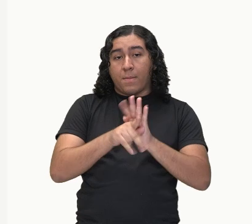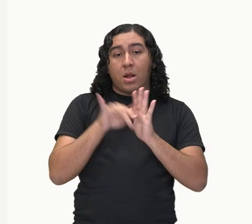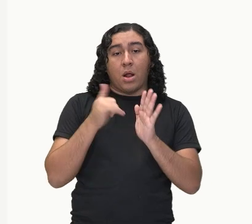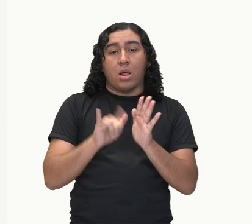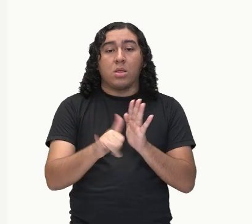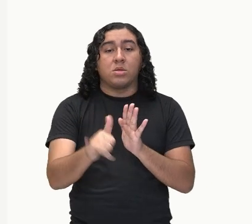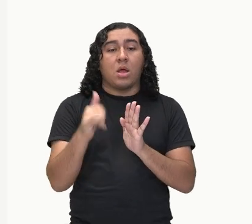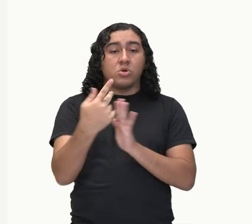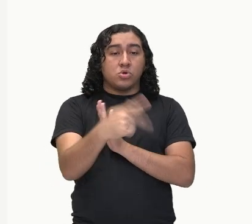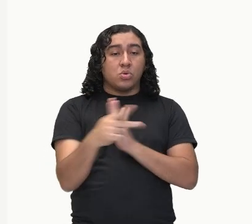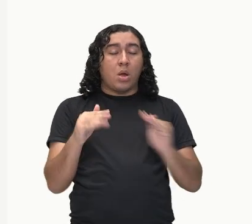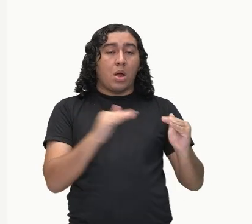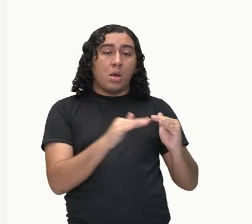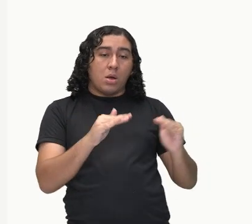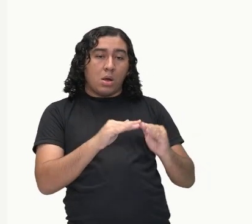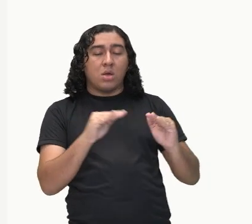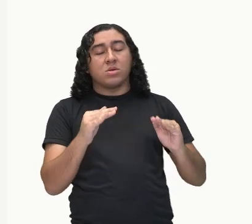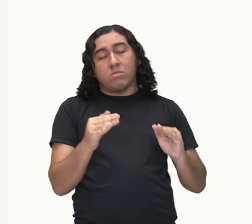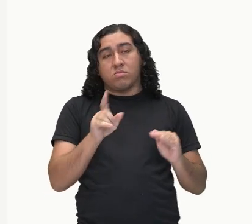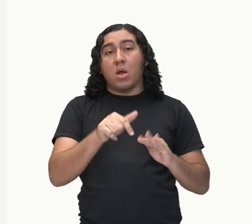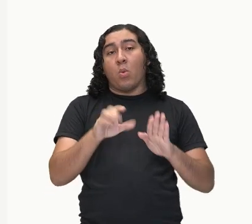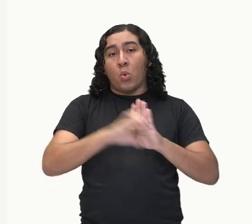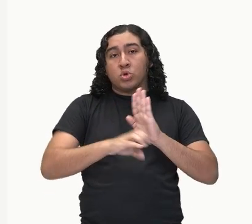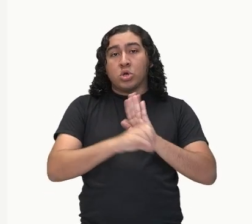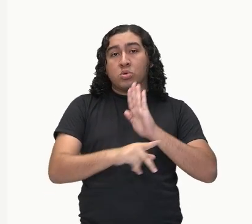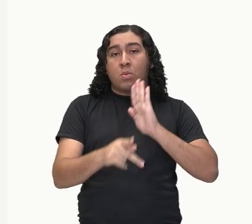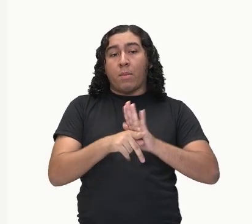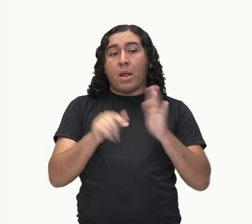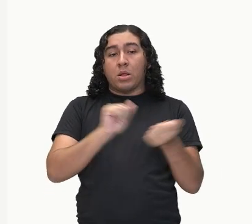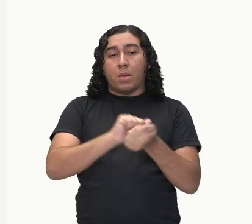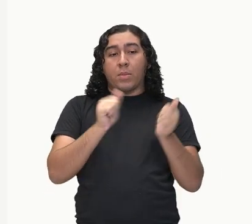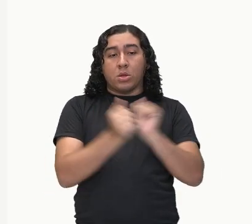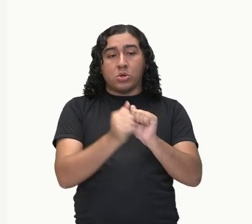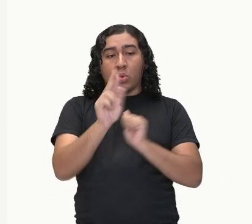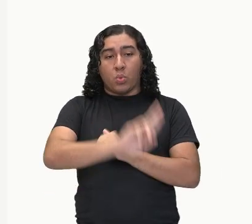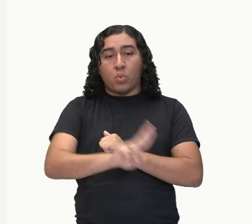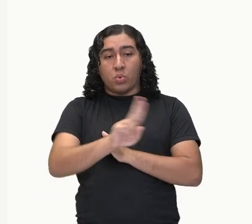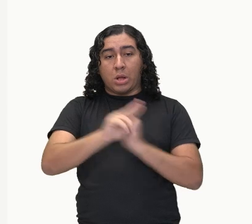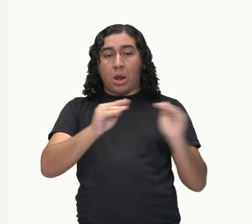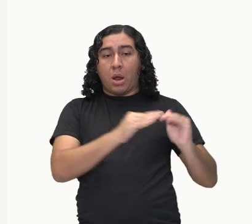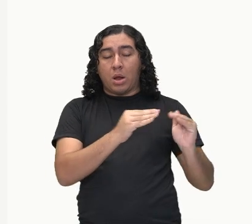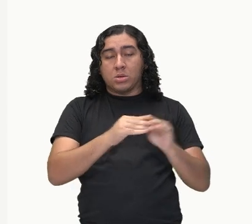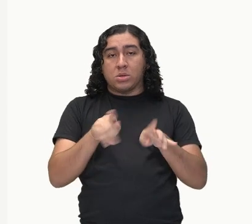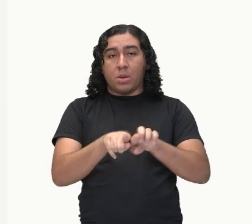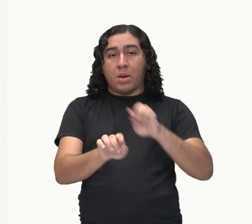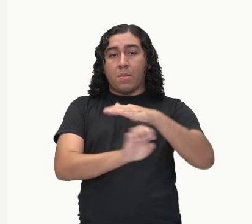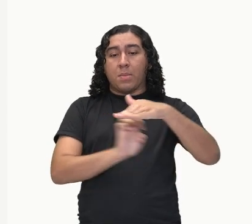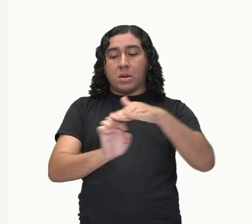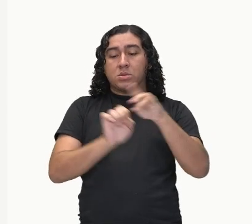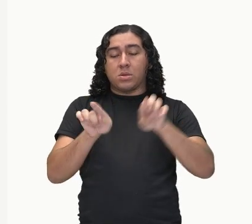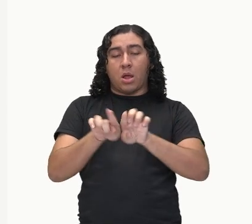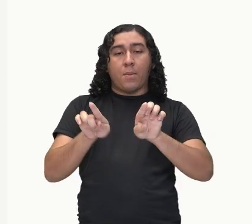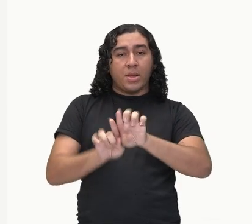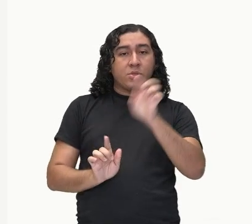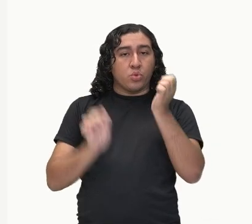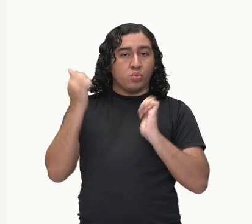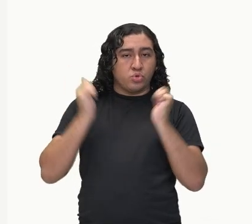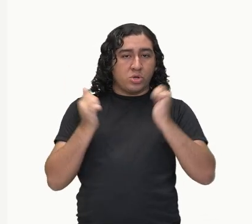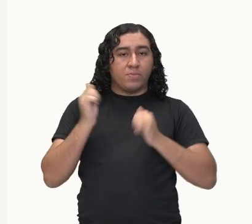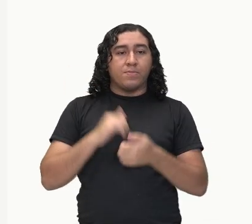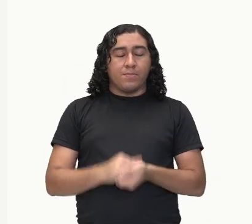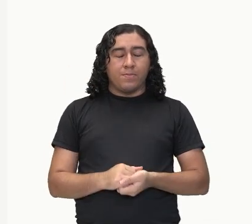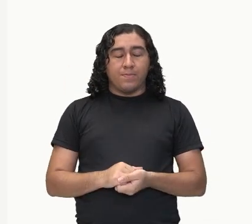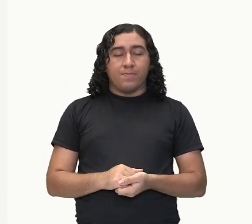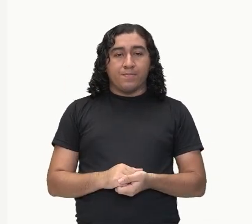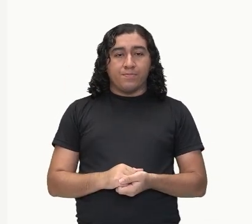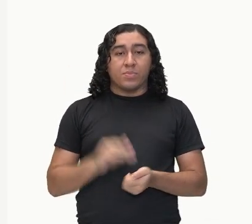eletricidade. Aí seria o conceito da conversão, utilizável em residências, empresas e em indústrias.